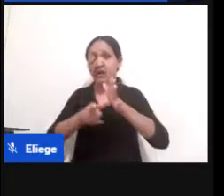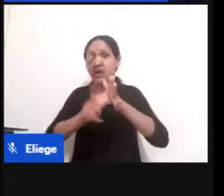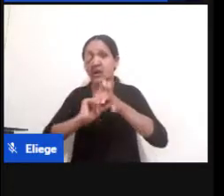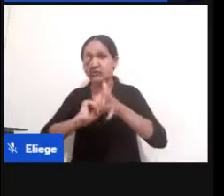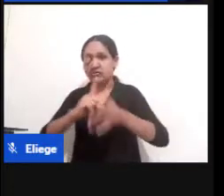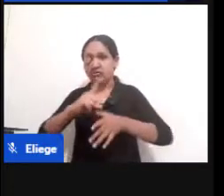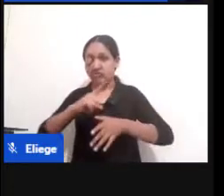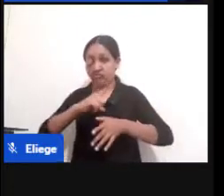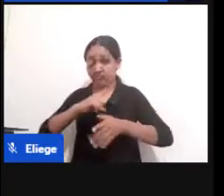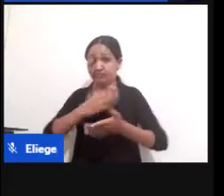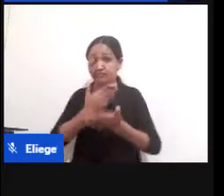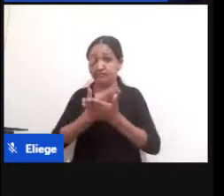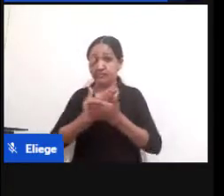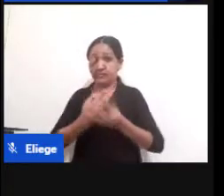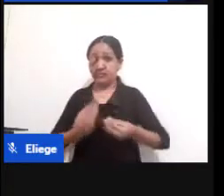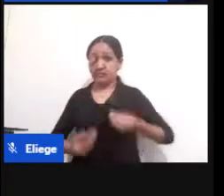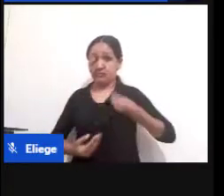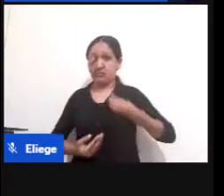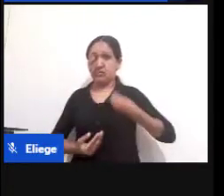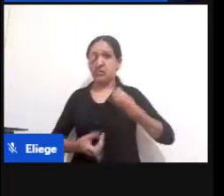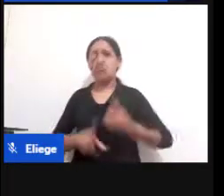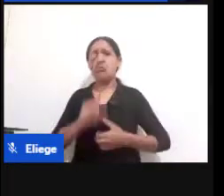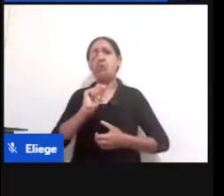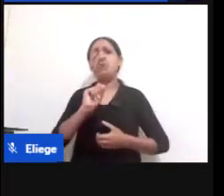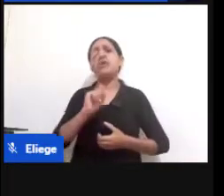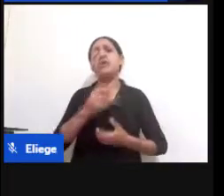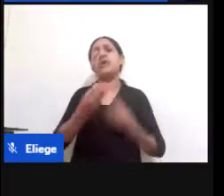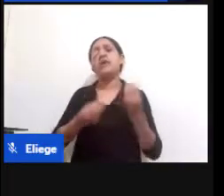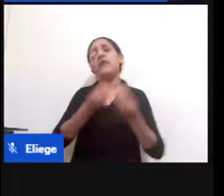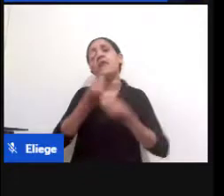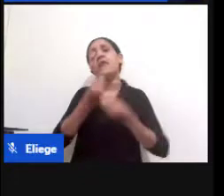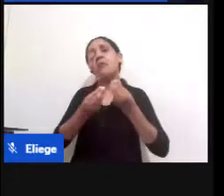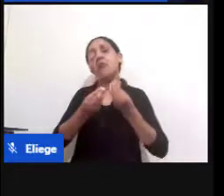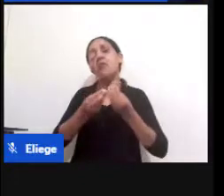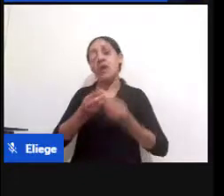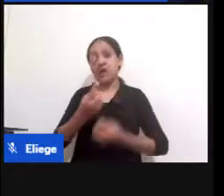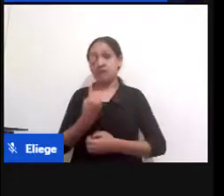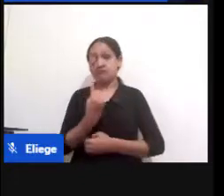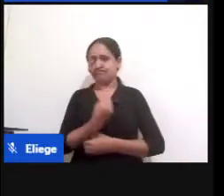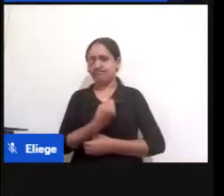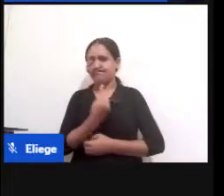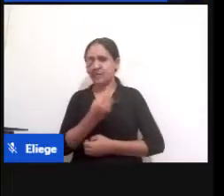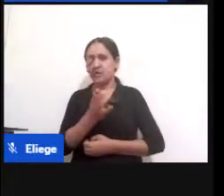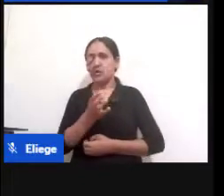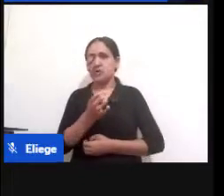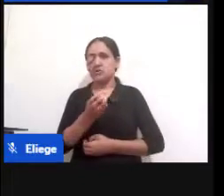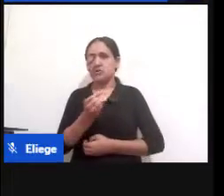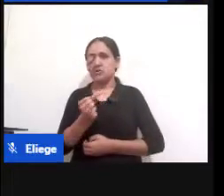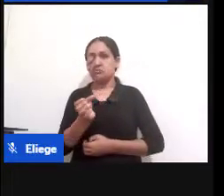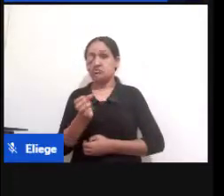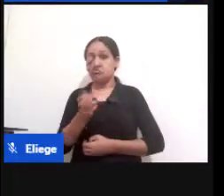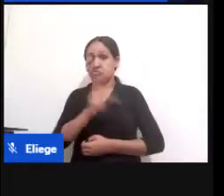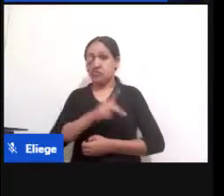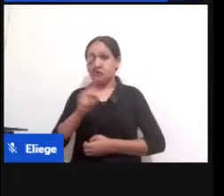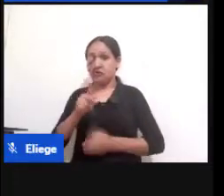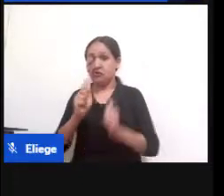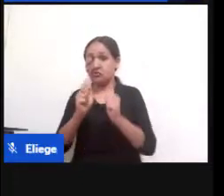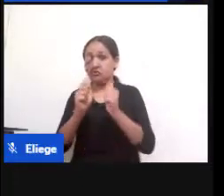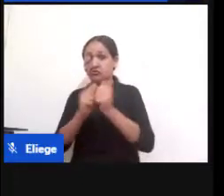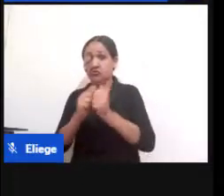presencial. O que era essa aula presencial? É nós, professores, com nossos alunos, em sala de